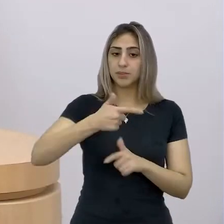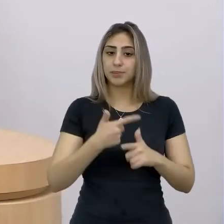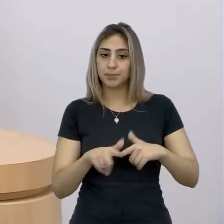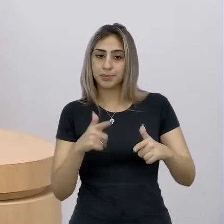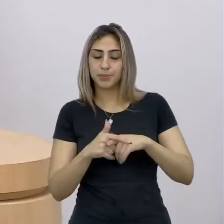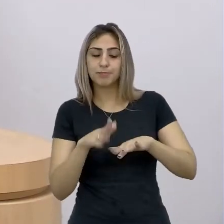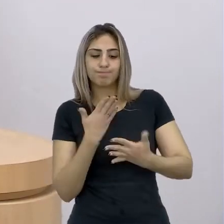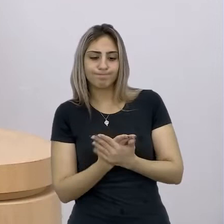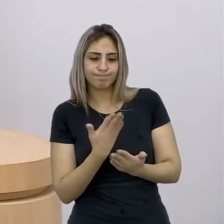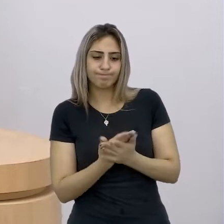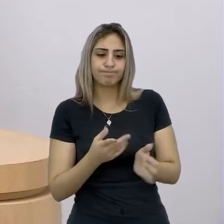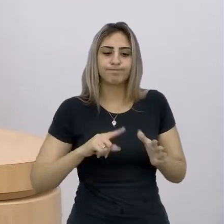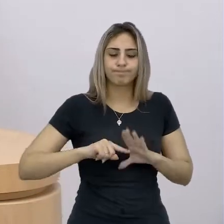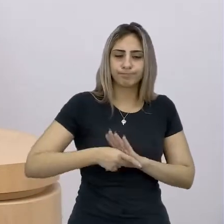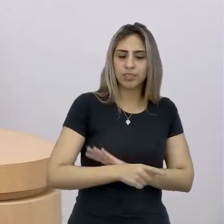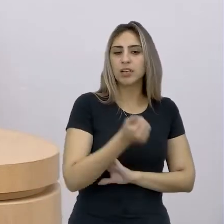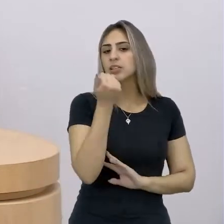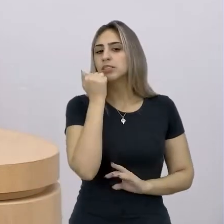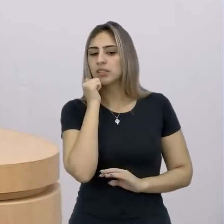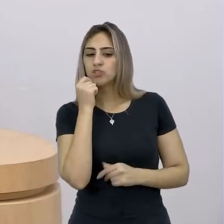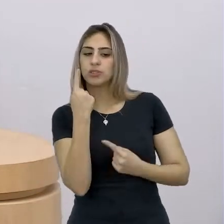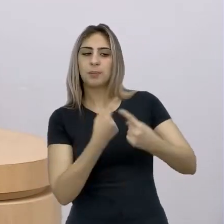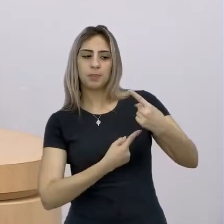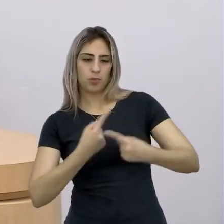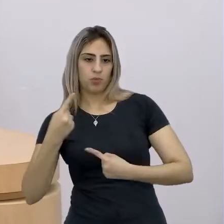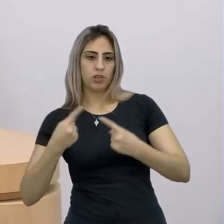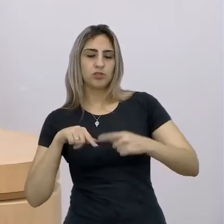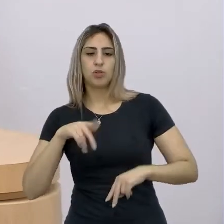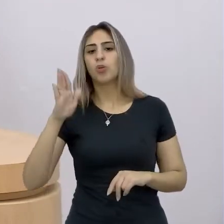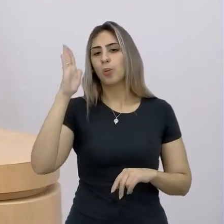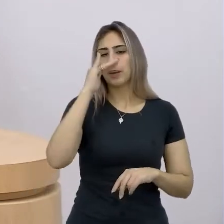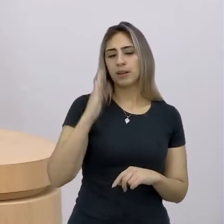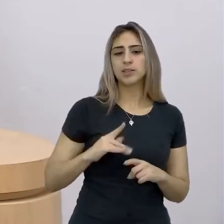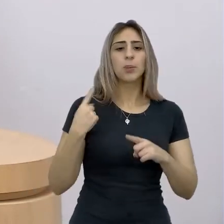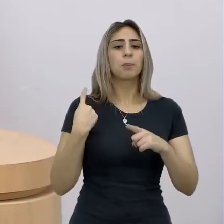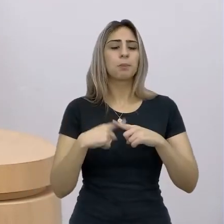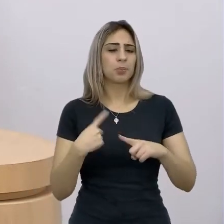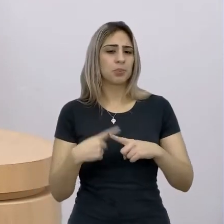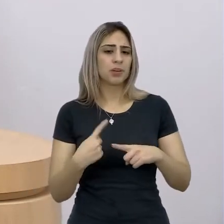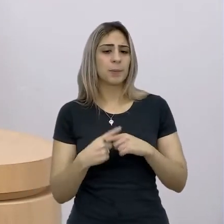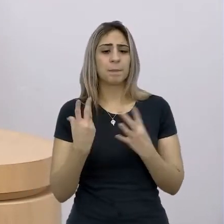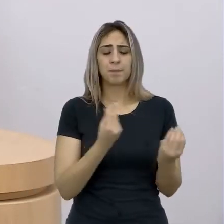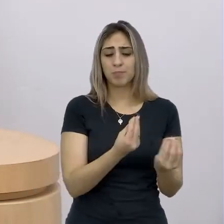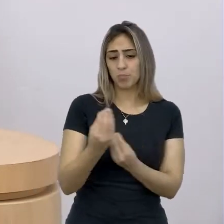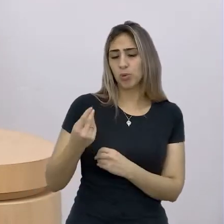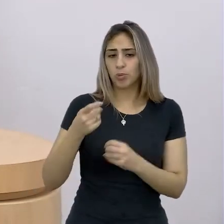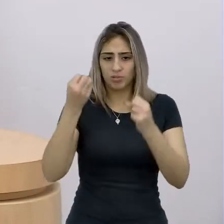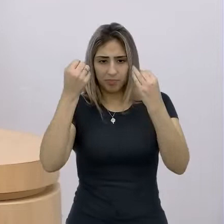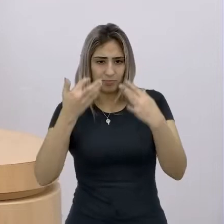profundamente estudado pelos cientistas políticos no Brasil, porque muitos